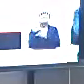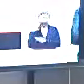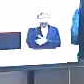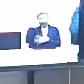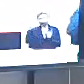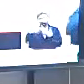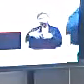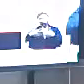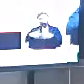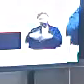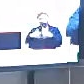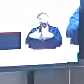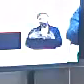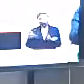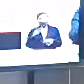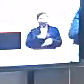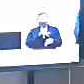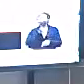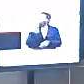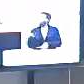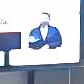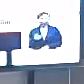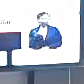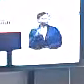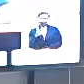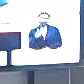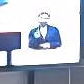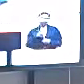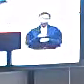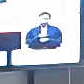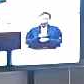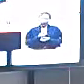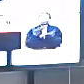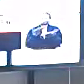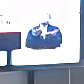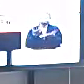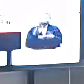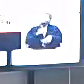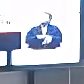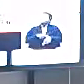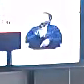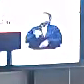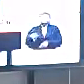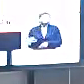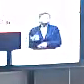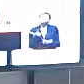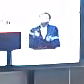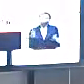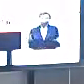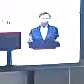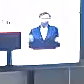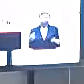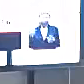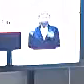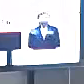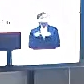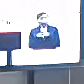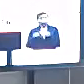todo eu não tive oportunidade ainda desabafar sabe e a dificuldade do passe